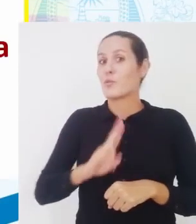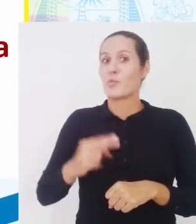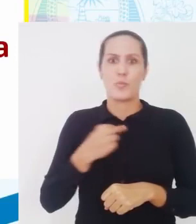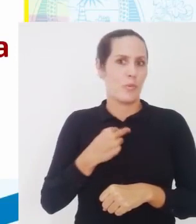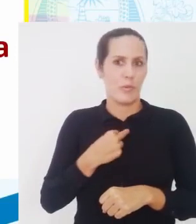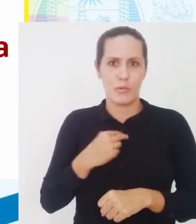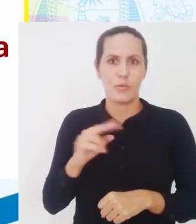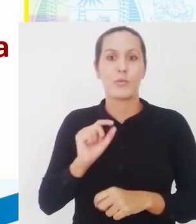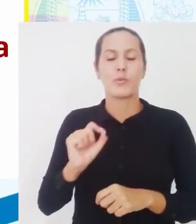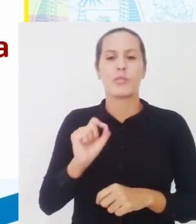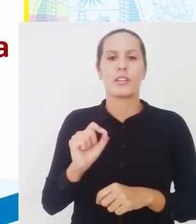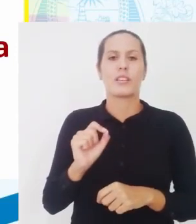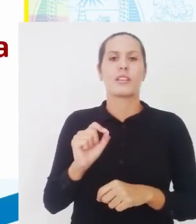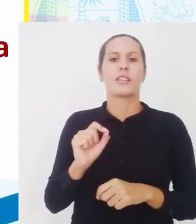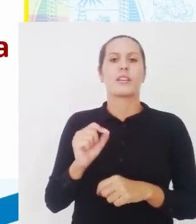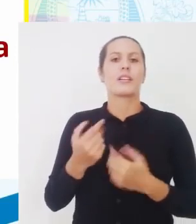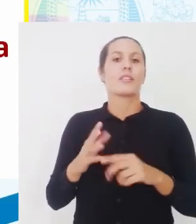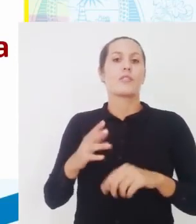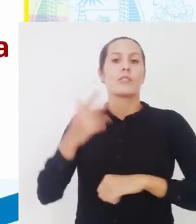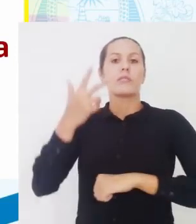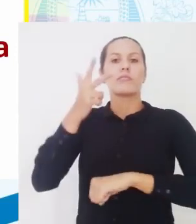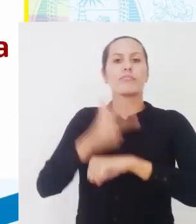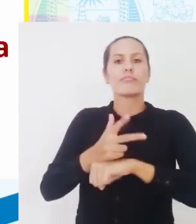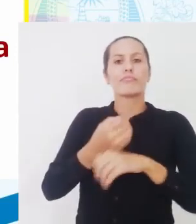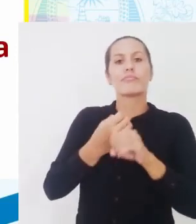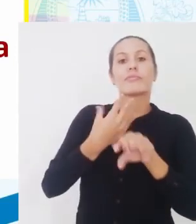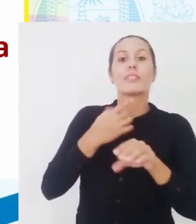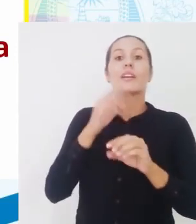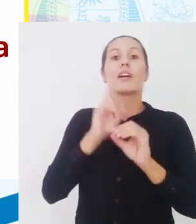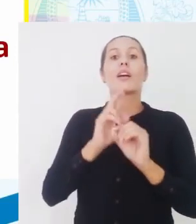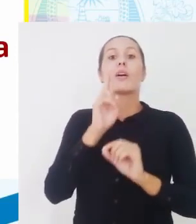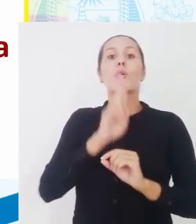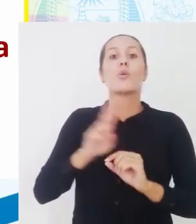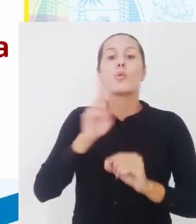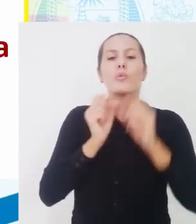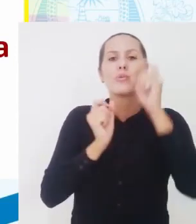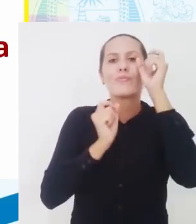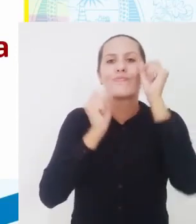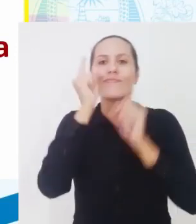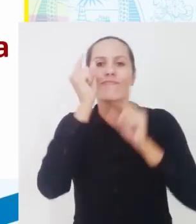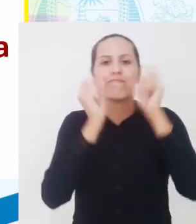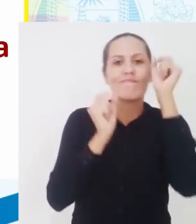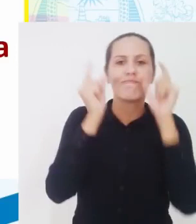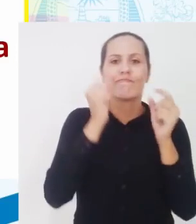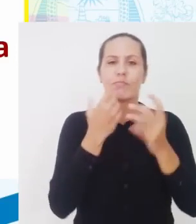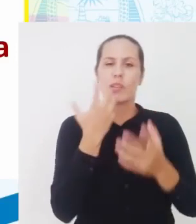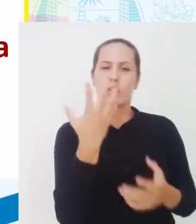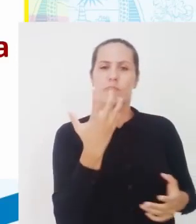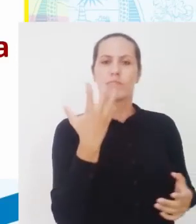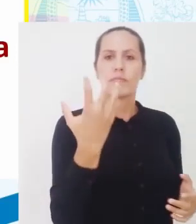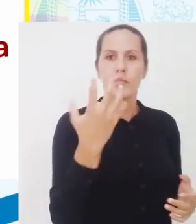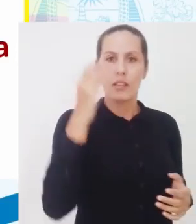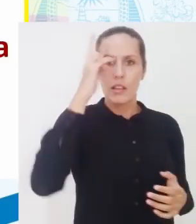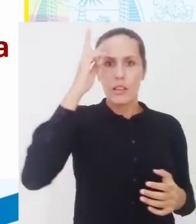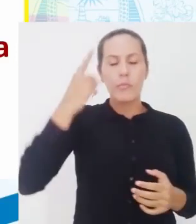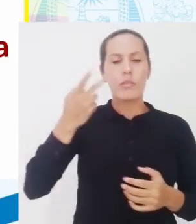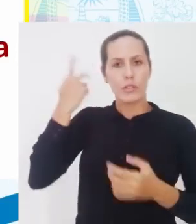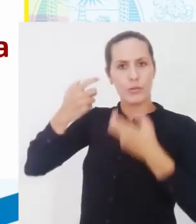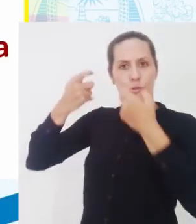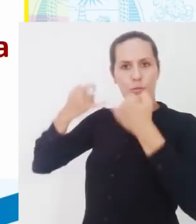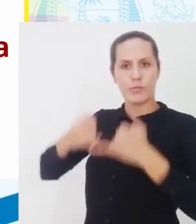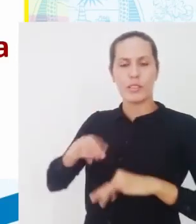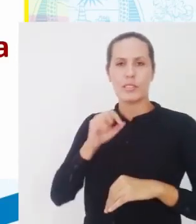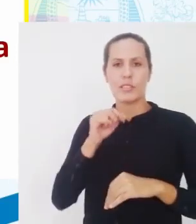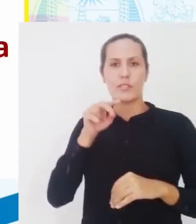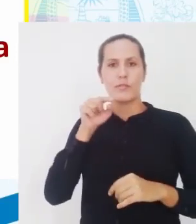decidi organizar a discussão que estava, eu dei um tempinho para todo mundo organizar os argumentos, por mais simples que